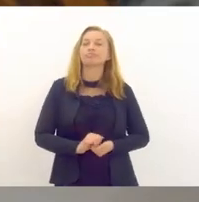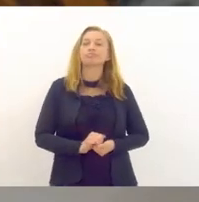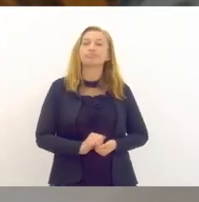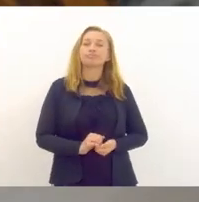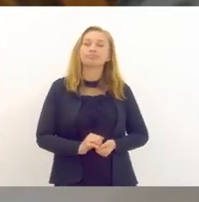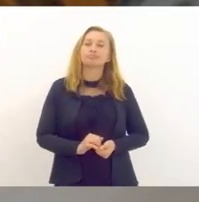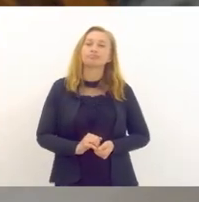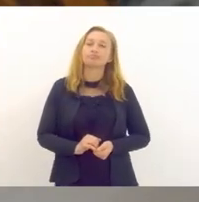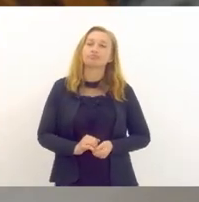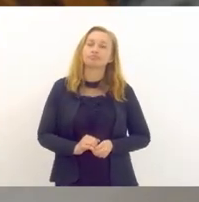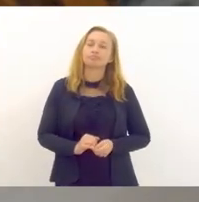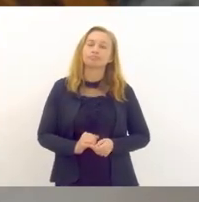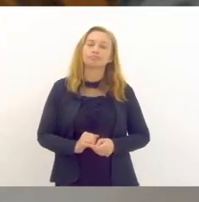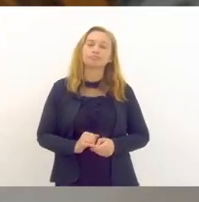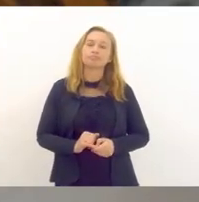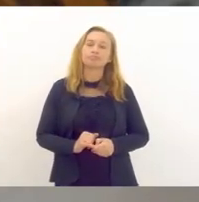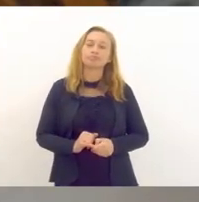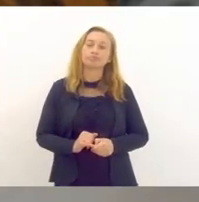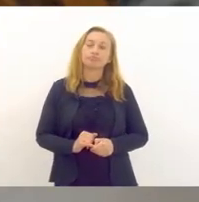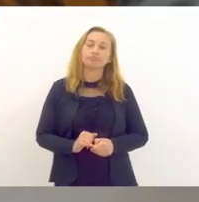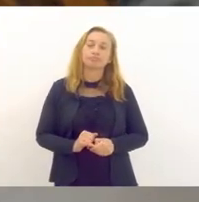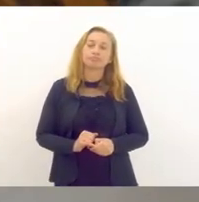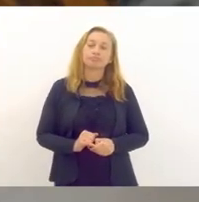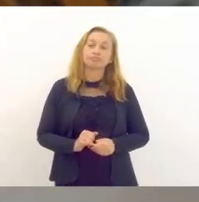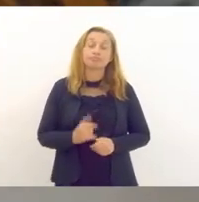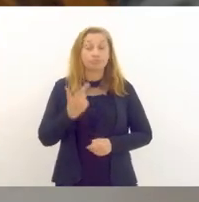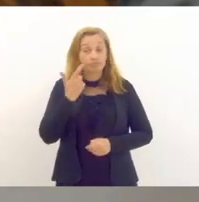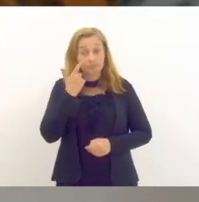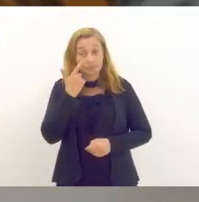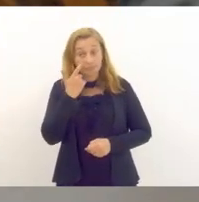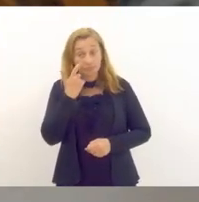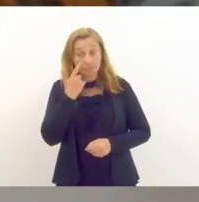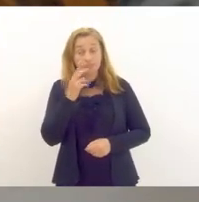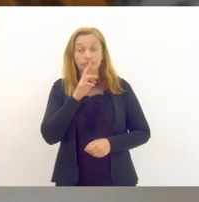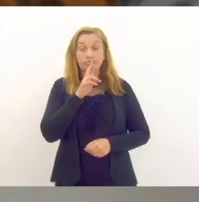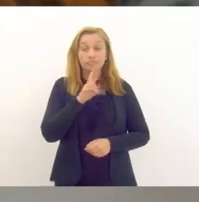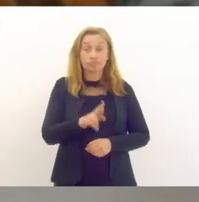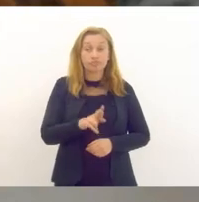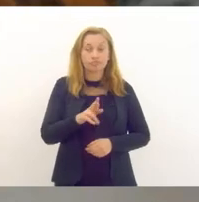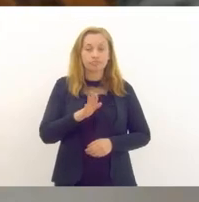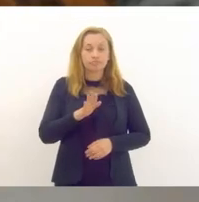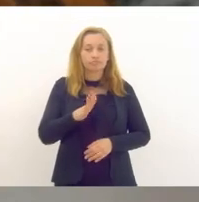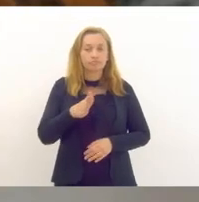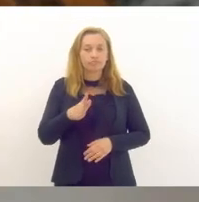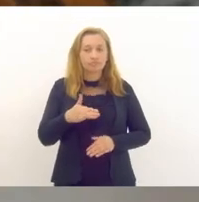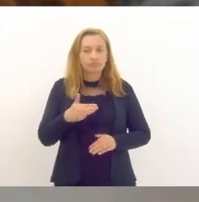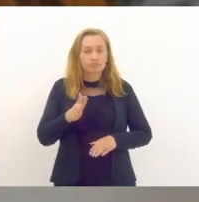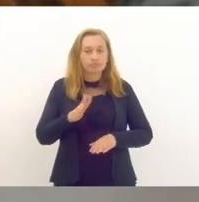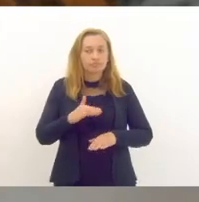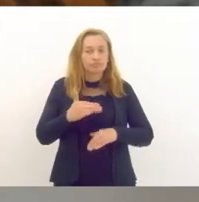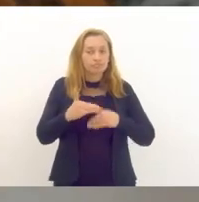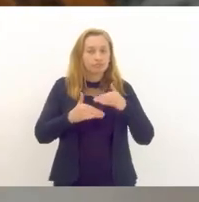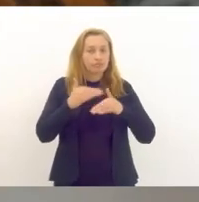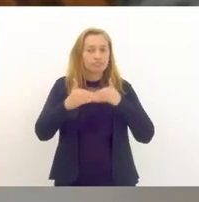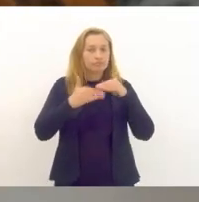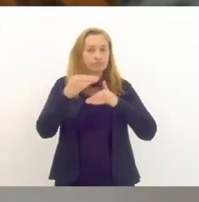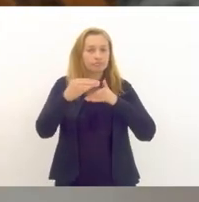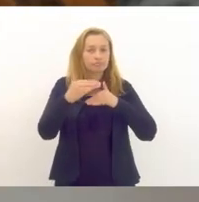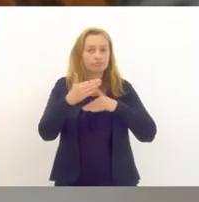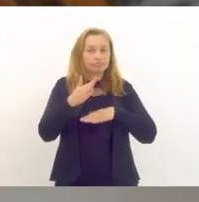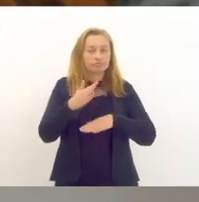elevar essa temperatura para ver se sair algum resultado Mais Positivo para o nosso